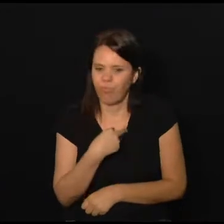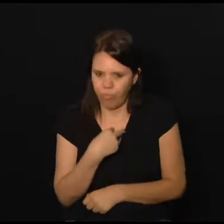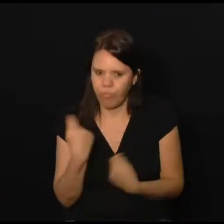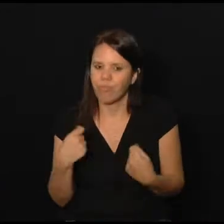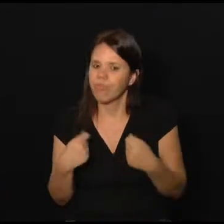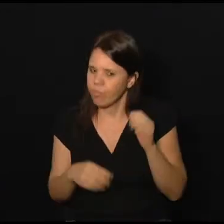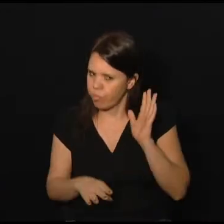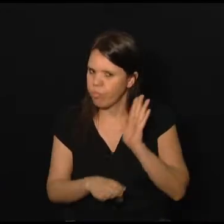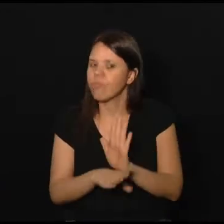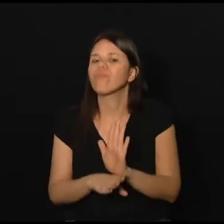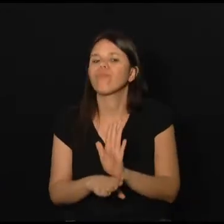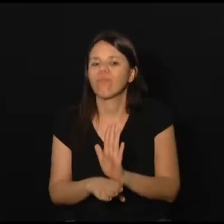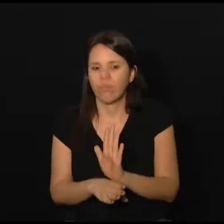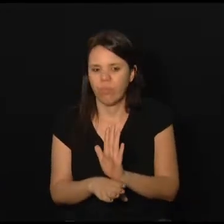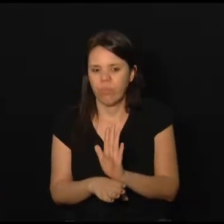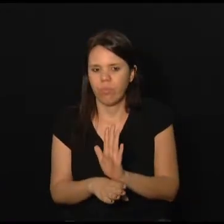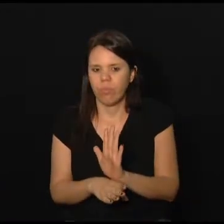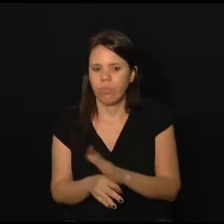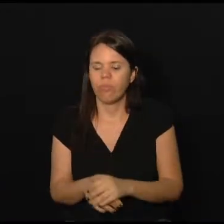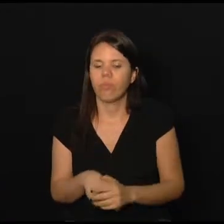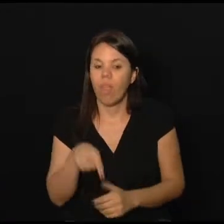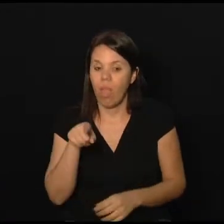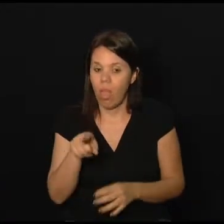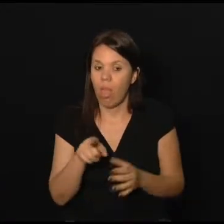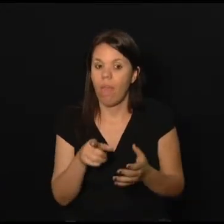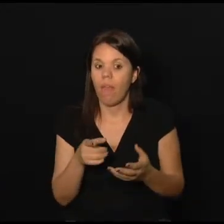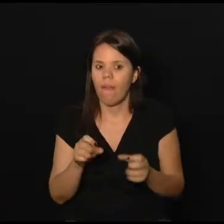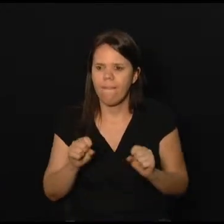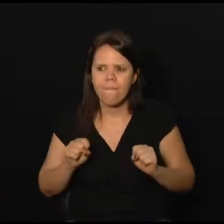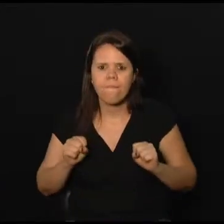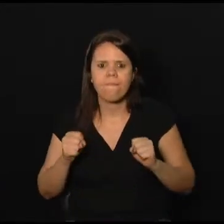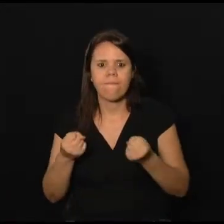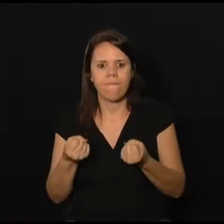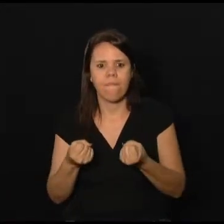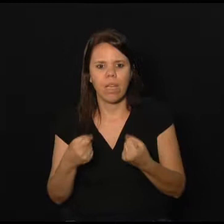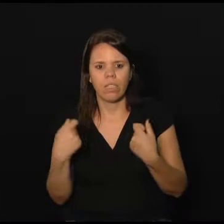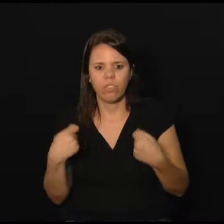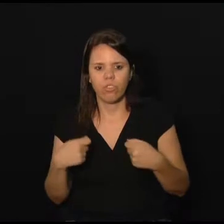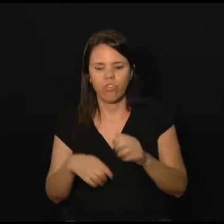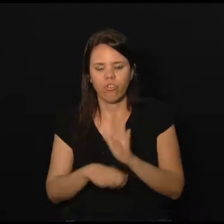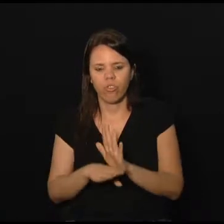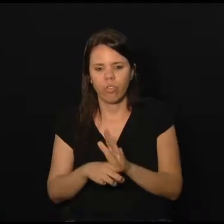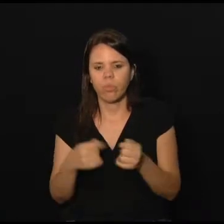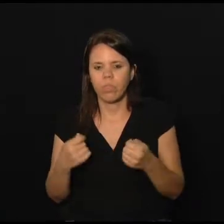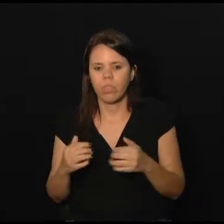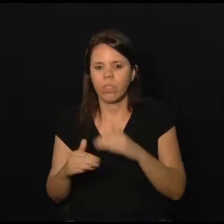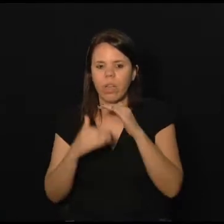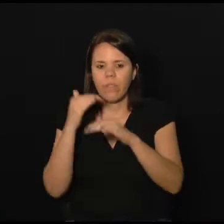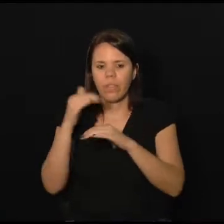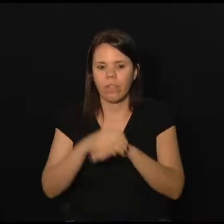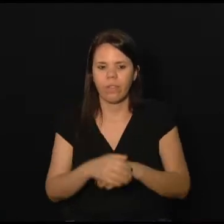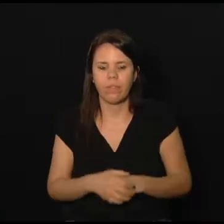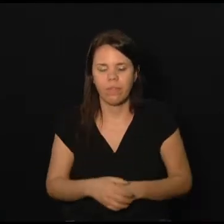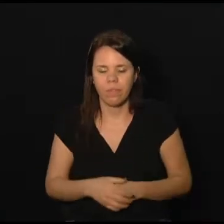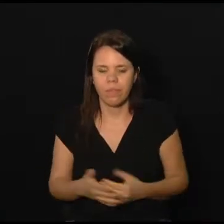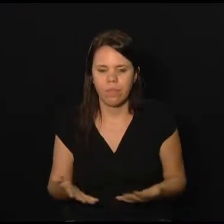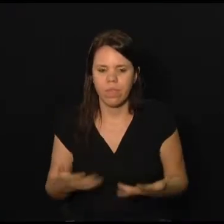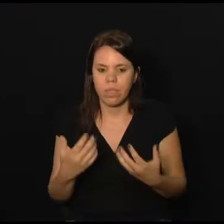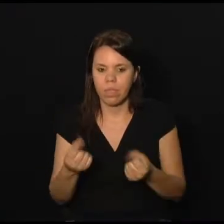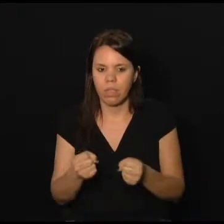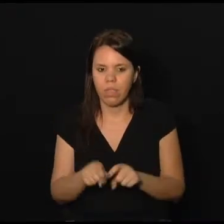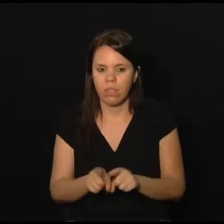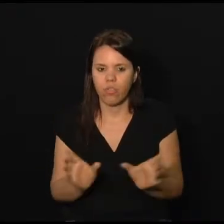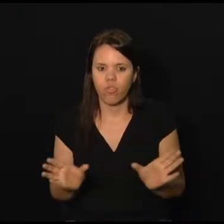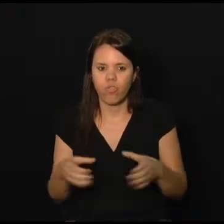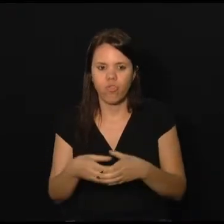ajuda. Então, essa busca de ajuda precisa ser levada em consideração. Por quê?